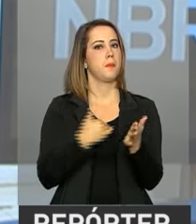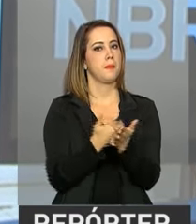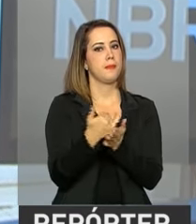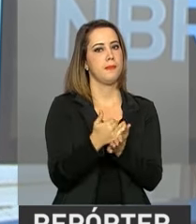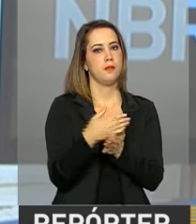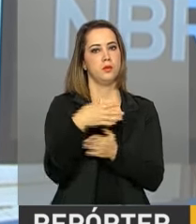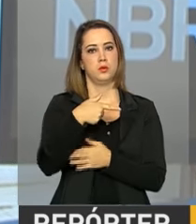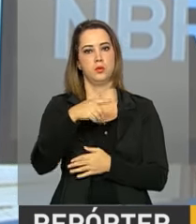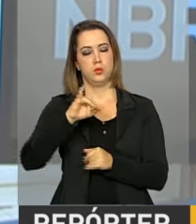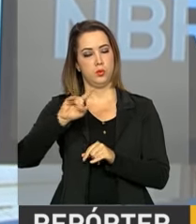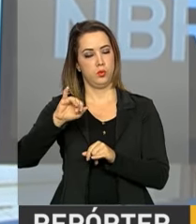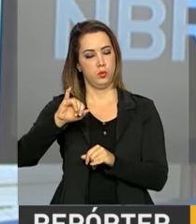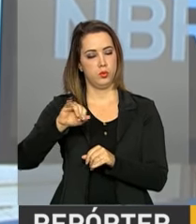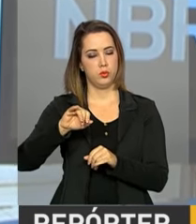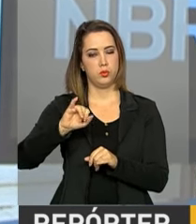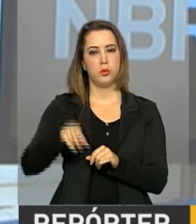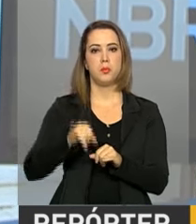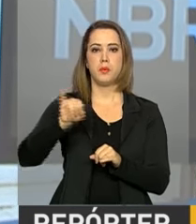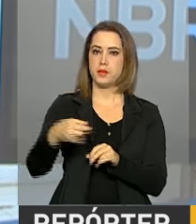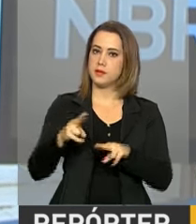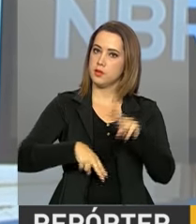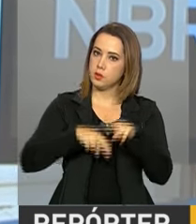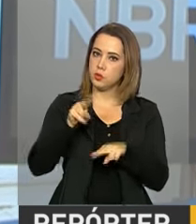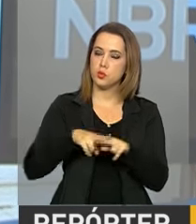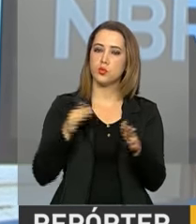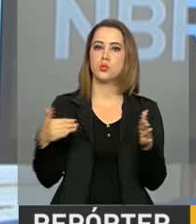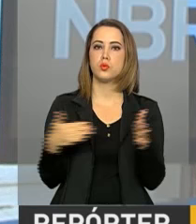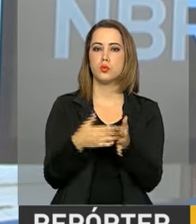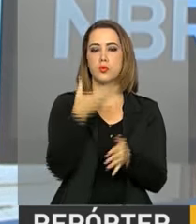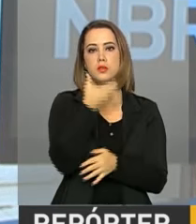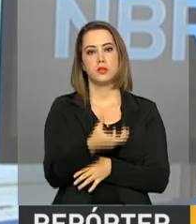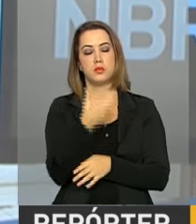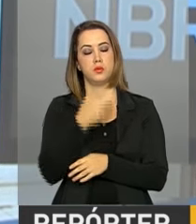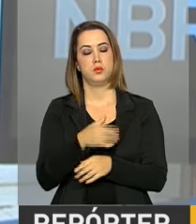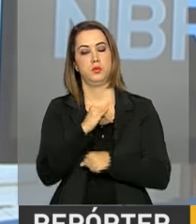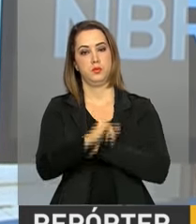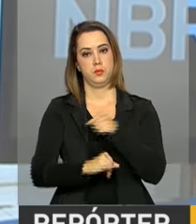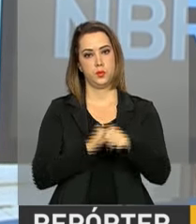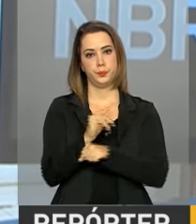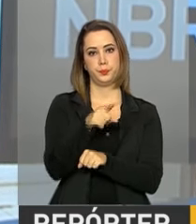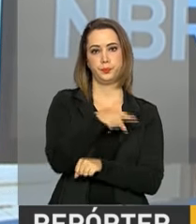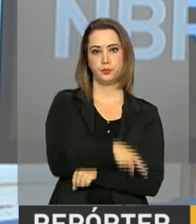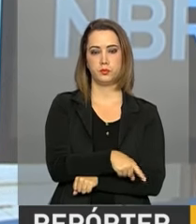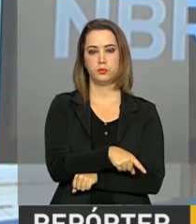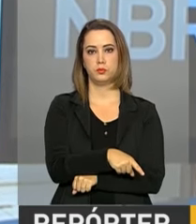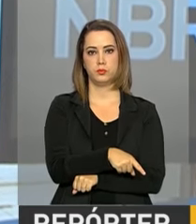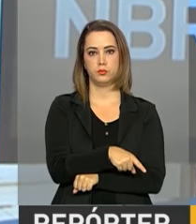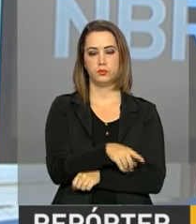dezembro. Todos os detalhes estão no site que aparecem na tela receita.br.